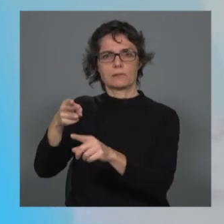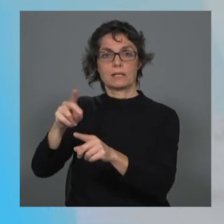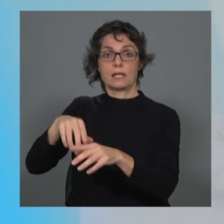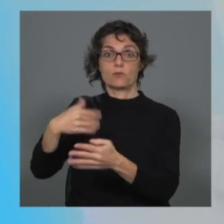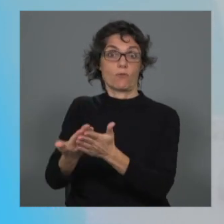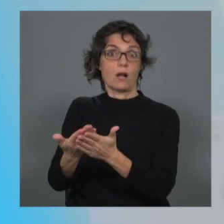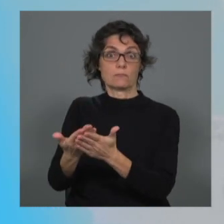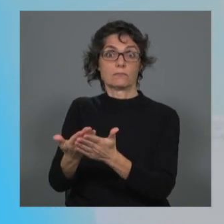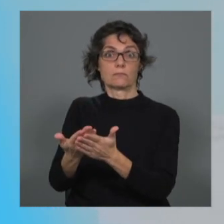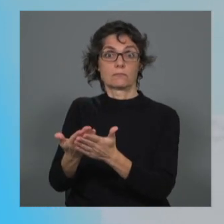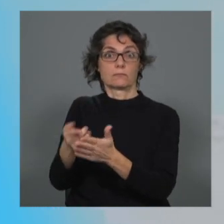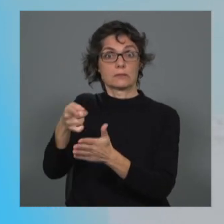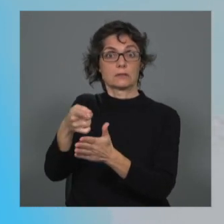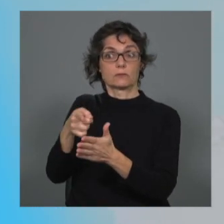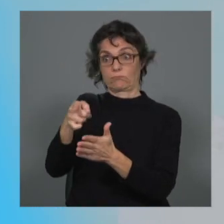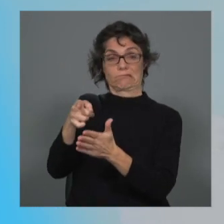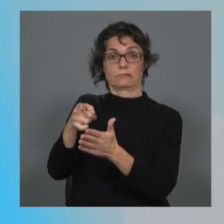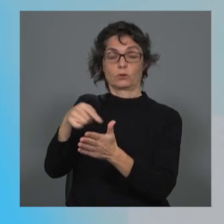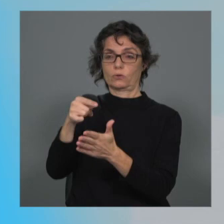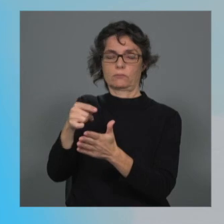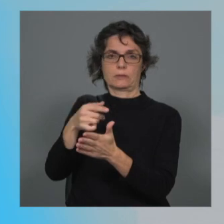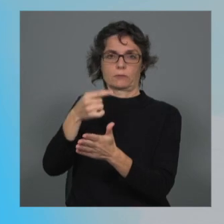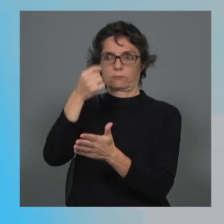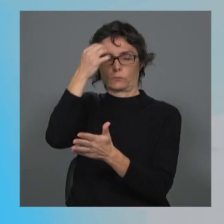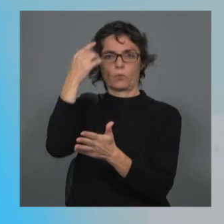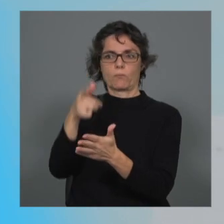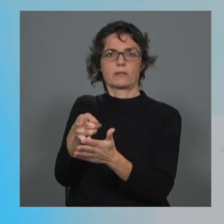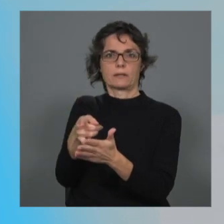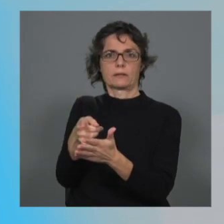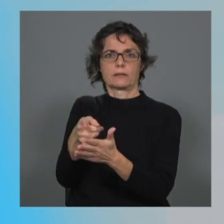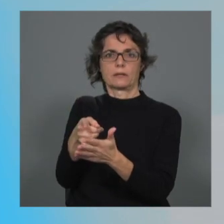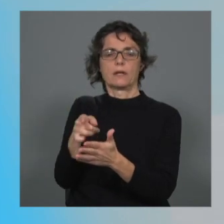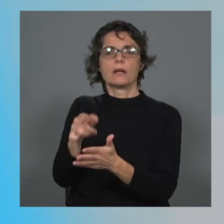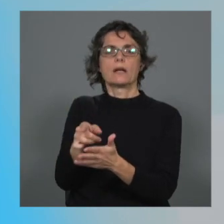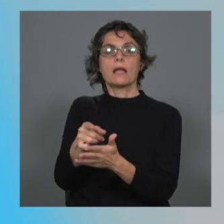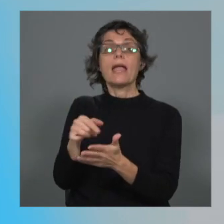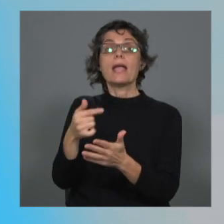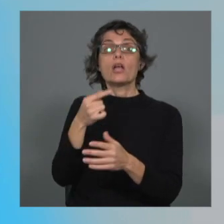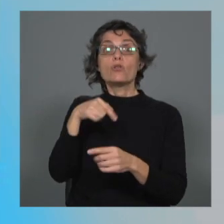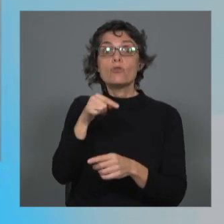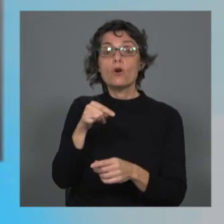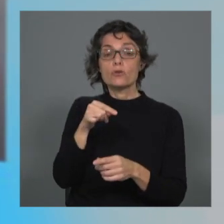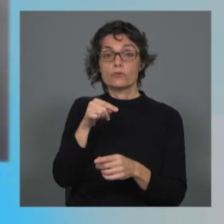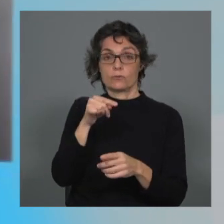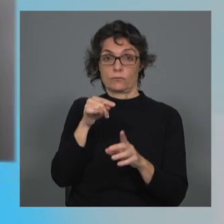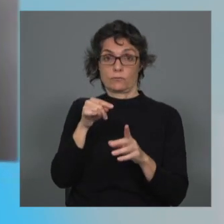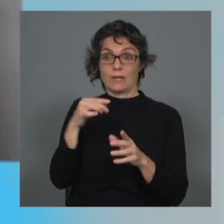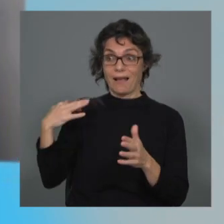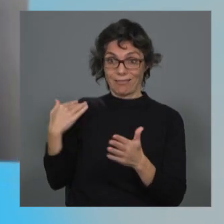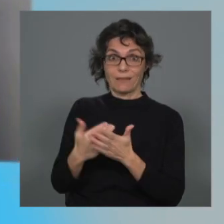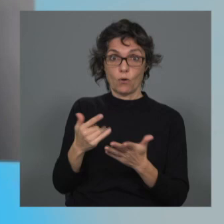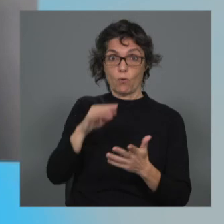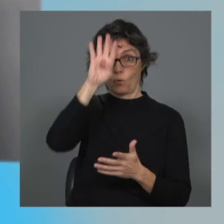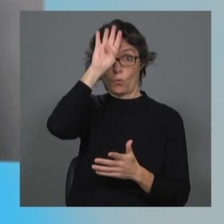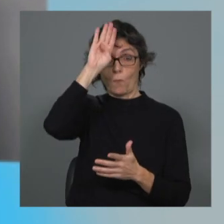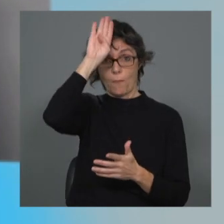que assumir com muita clareza. Verificamos neste tempo, ao contrário da voz do Papa, que foi sempre uma